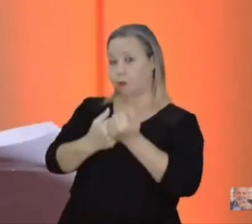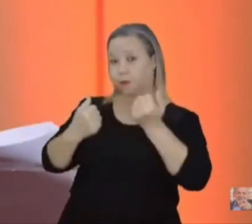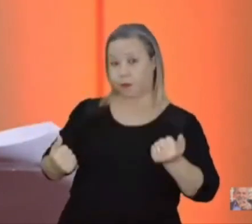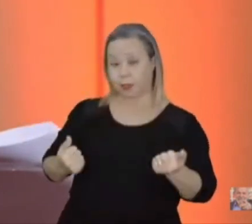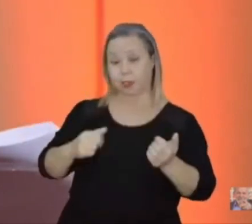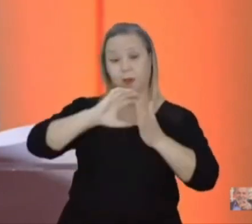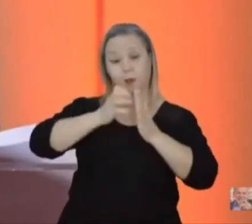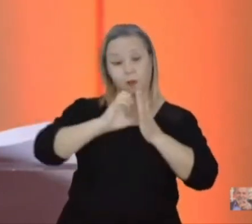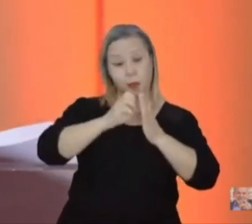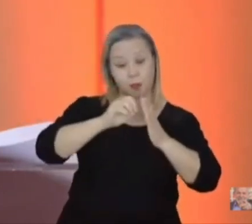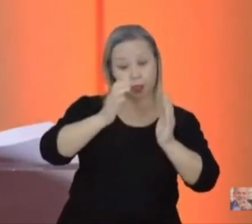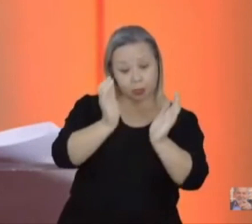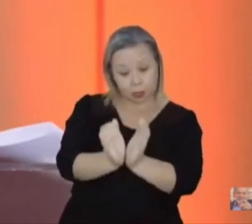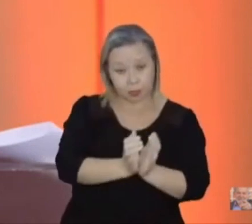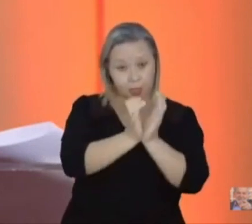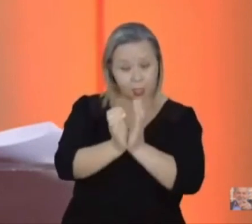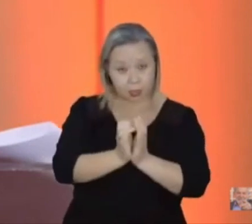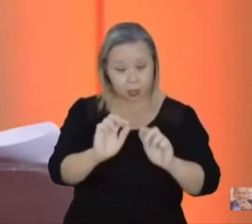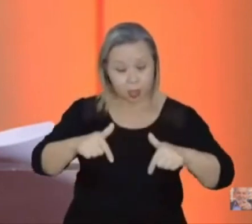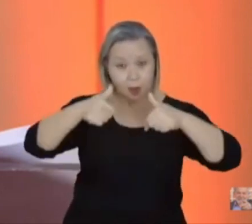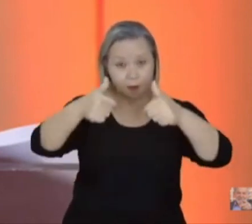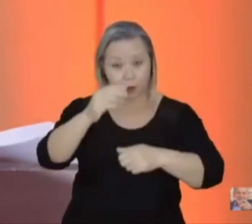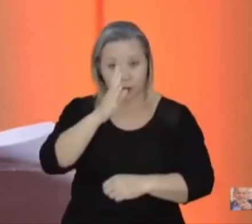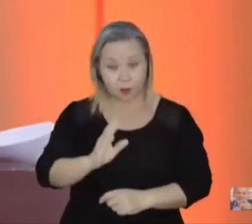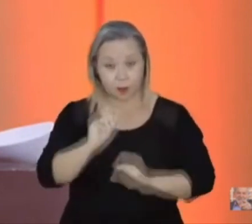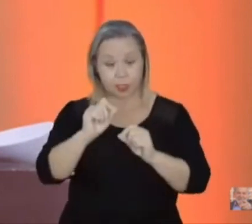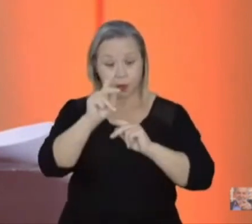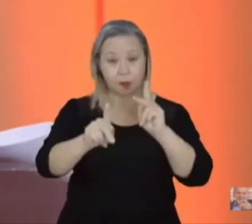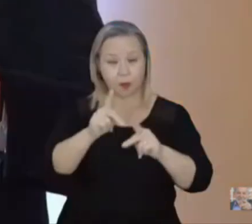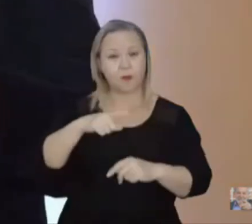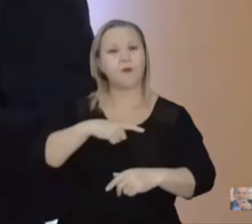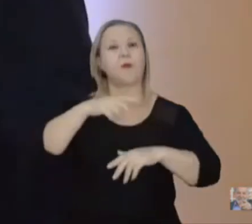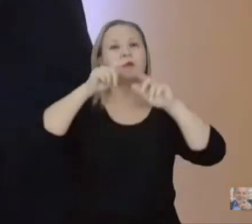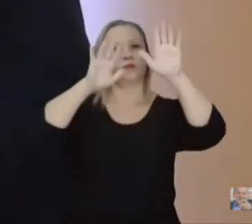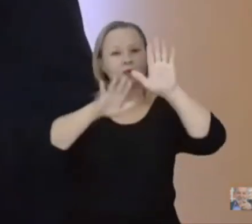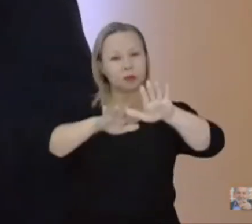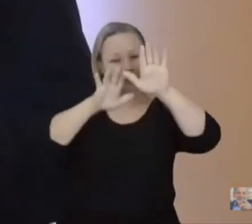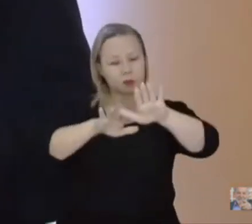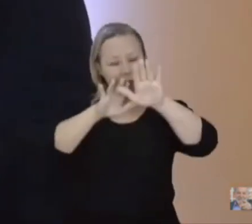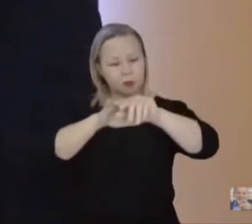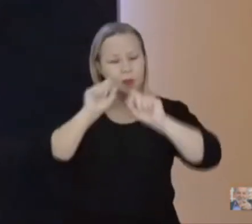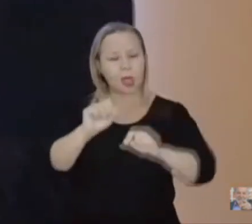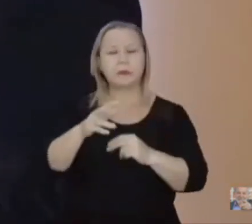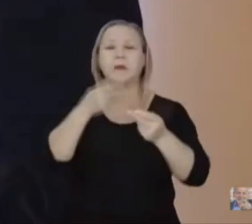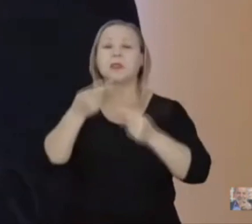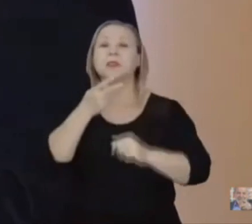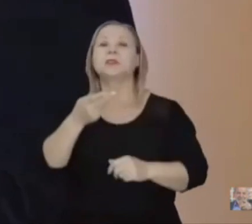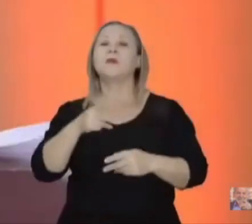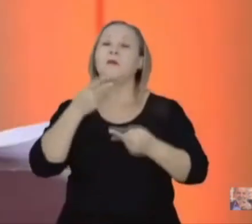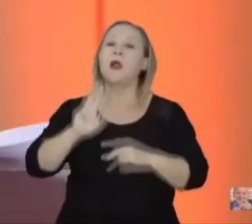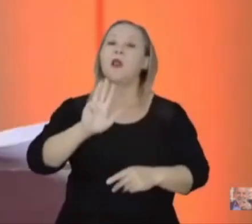Brasil Popular. Nós vamos ter um ato e esse ato vai dizer, então, o Lula está candidato. Aí